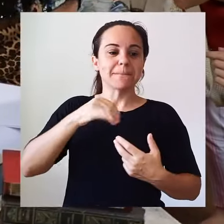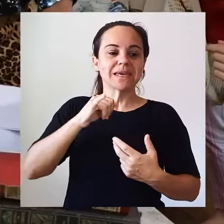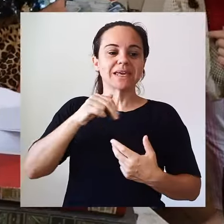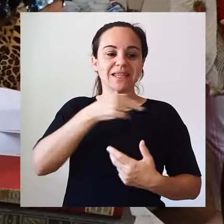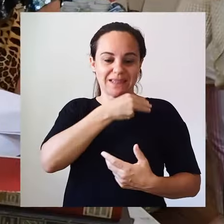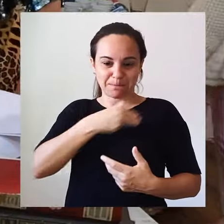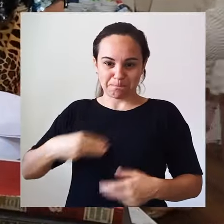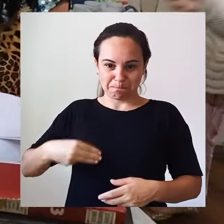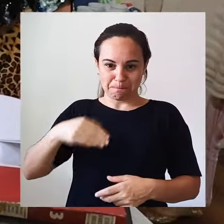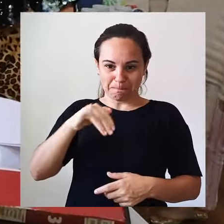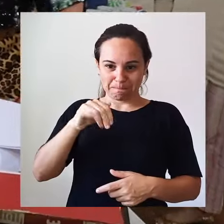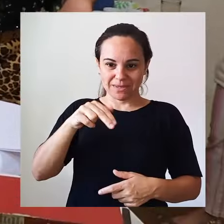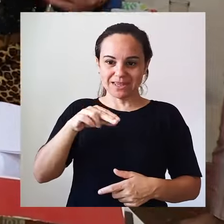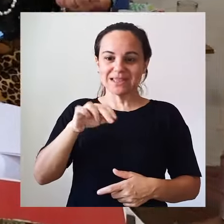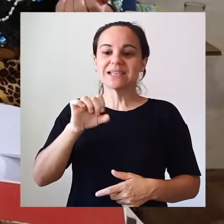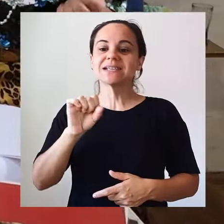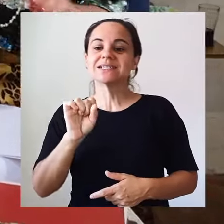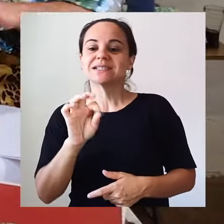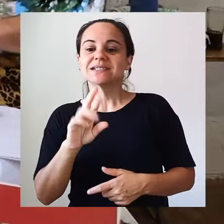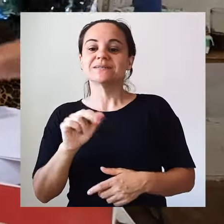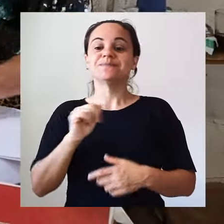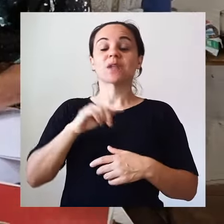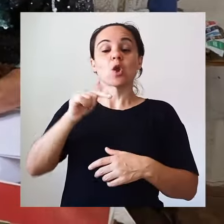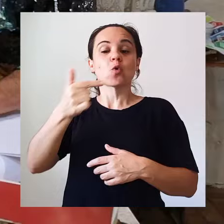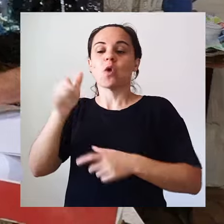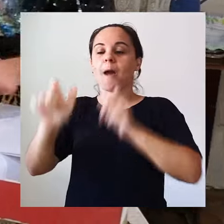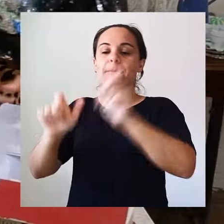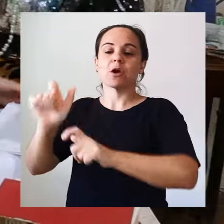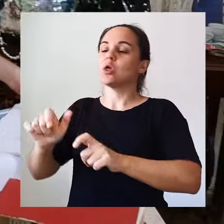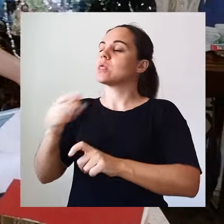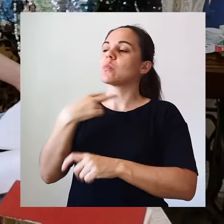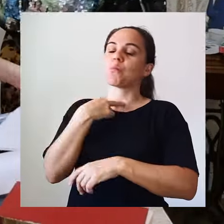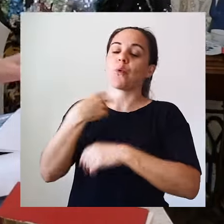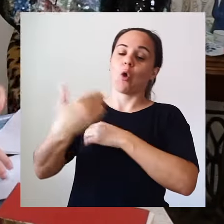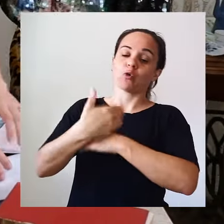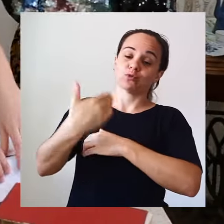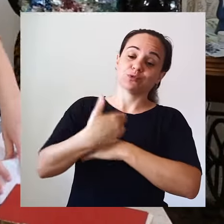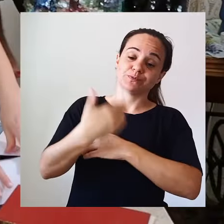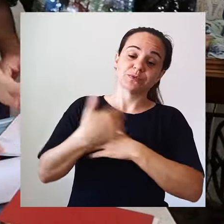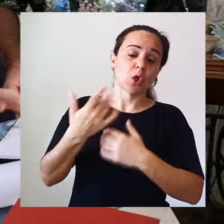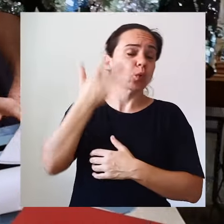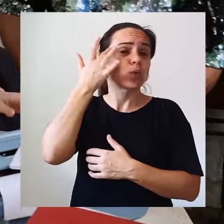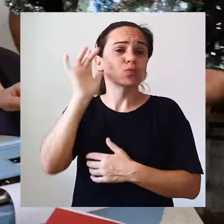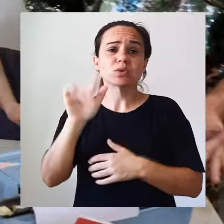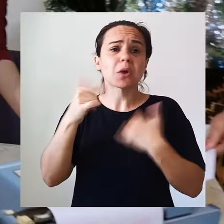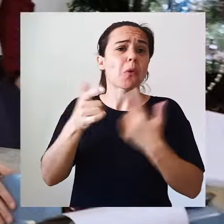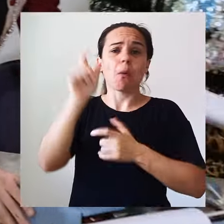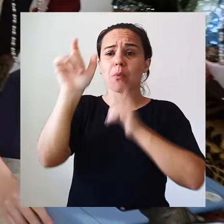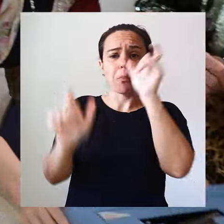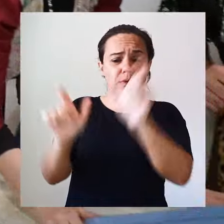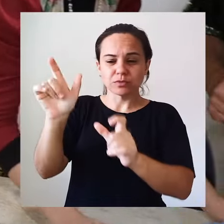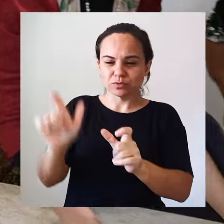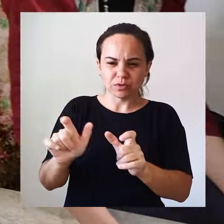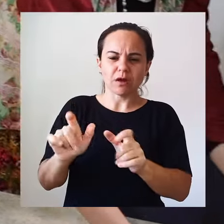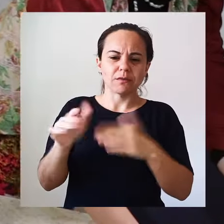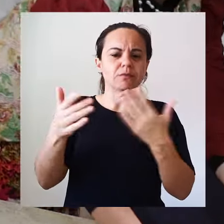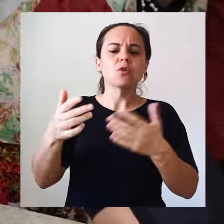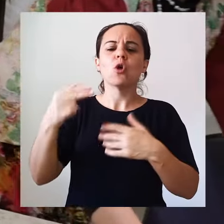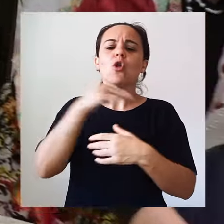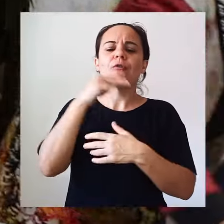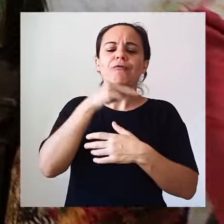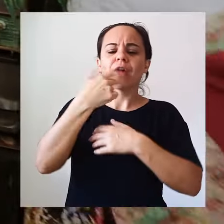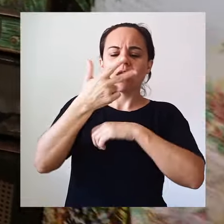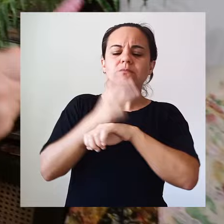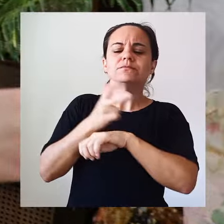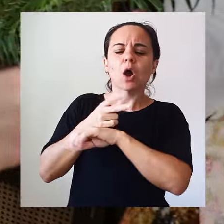Ah, eu não pude, não. Daí eu fui, eu não sei qual que é o meu personagem, não sei o que vai ser que eu vou fazer na novela. Eu gosto de fazer